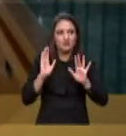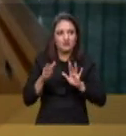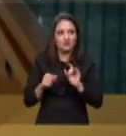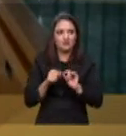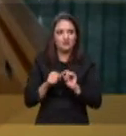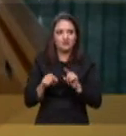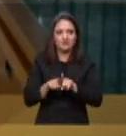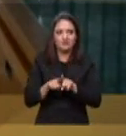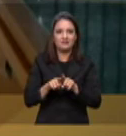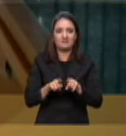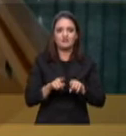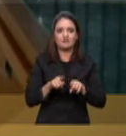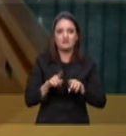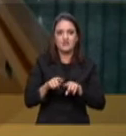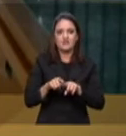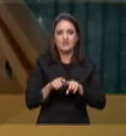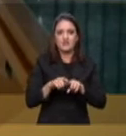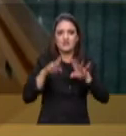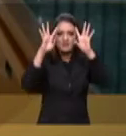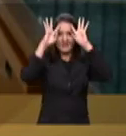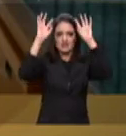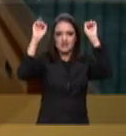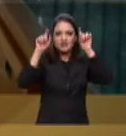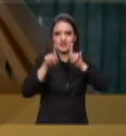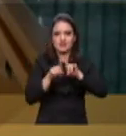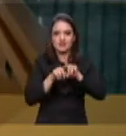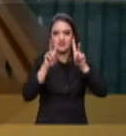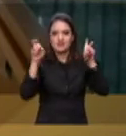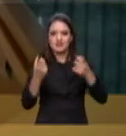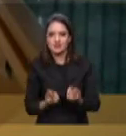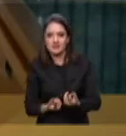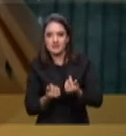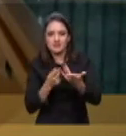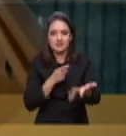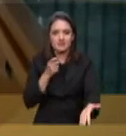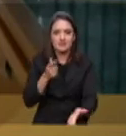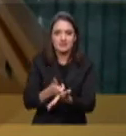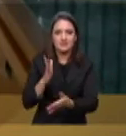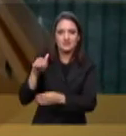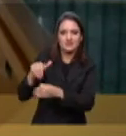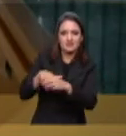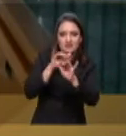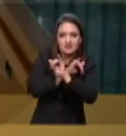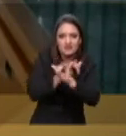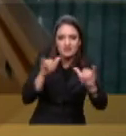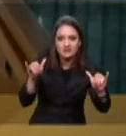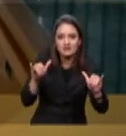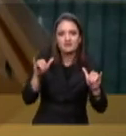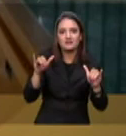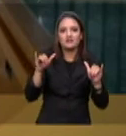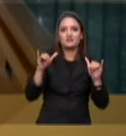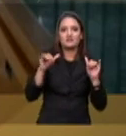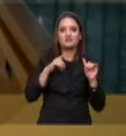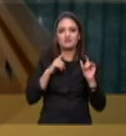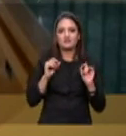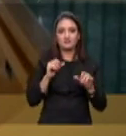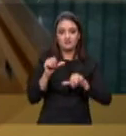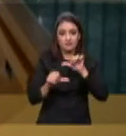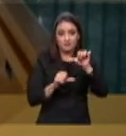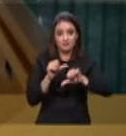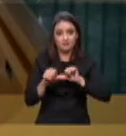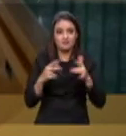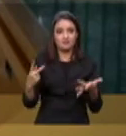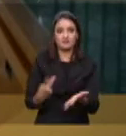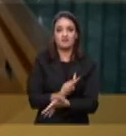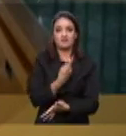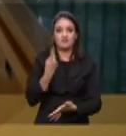deste Supremo Tribunal, por exemplo, em relação ao financiamento das campanhas eleitorais, muda o quadro fático, muda o quadro jurídico